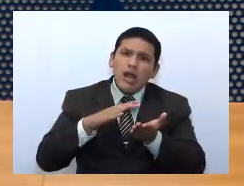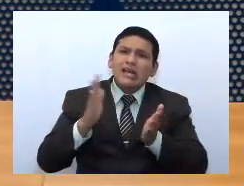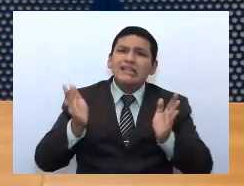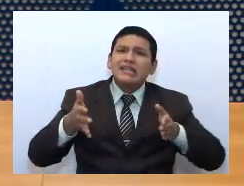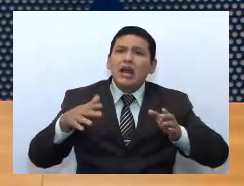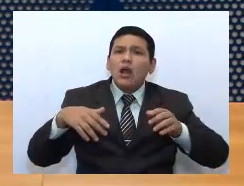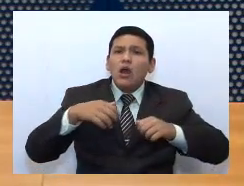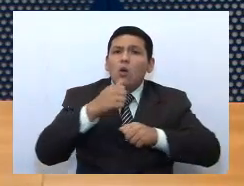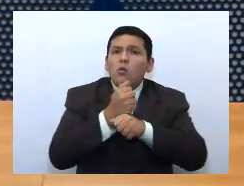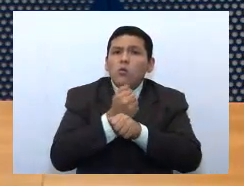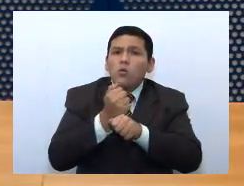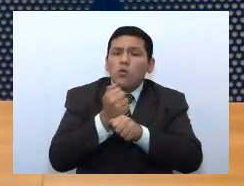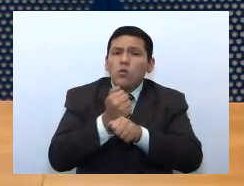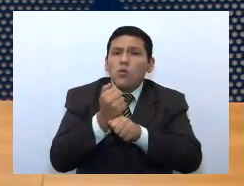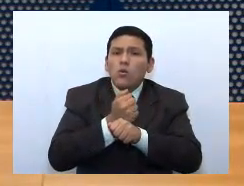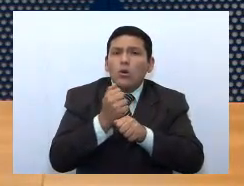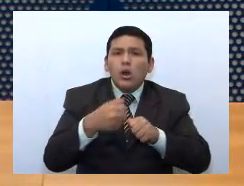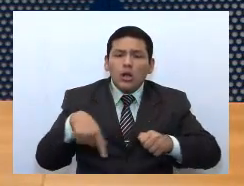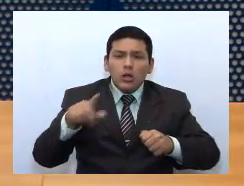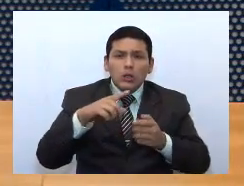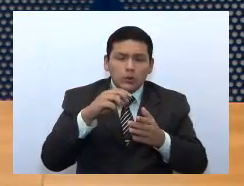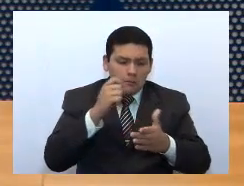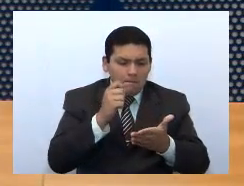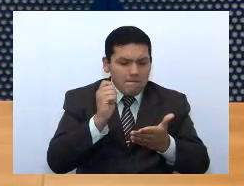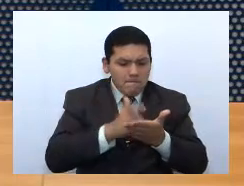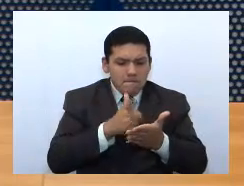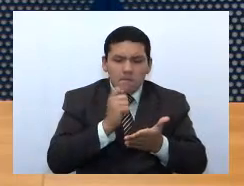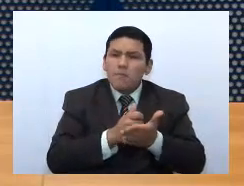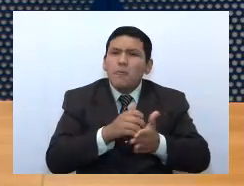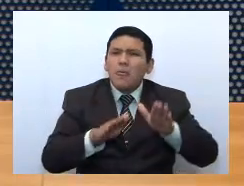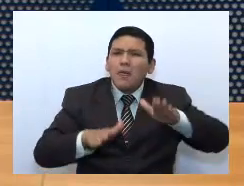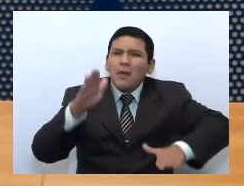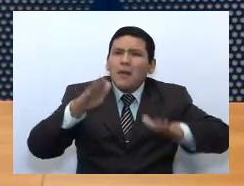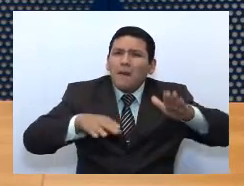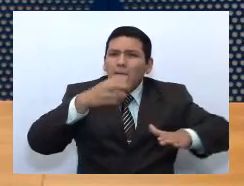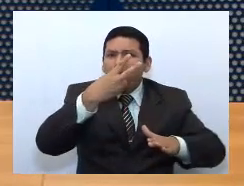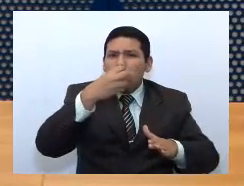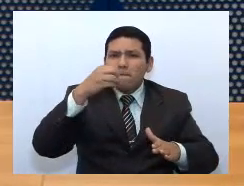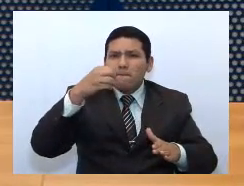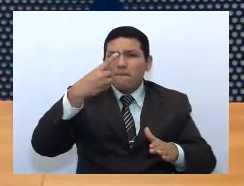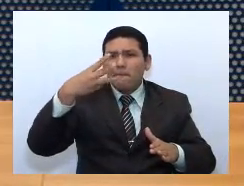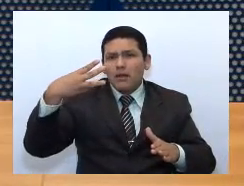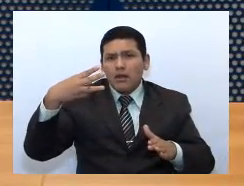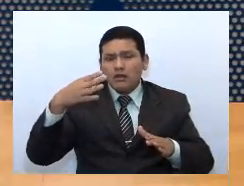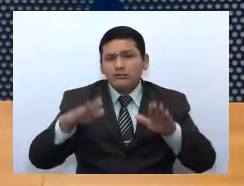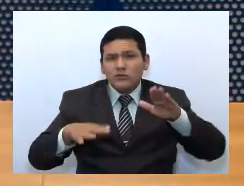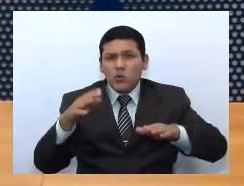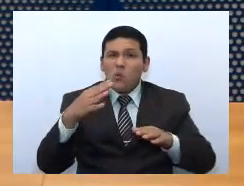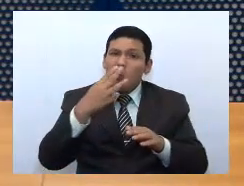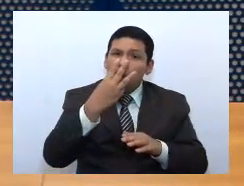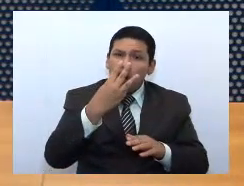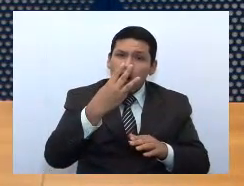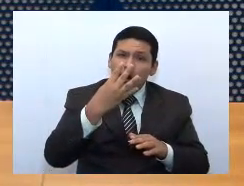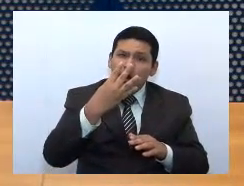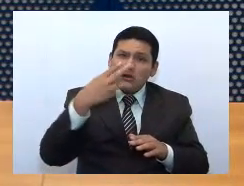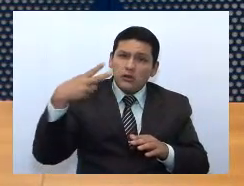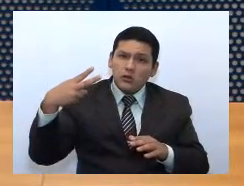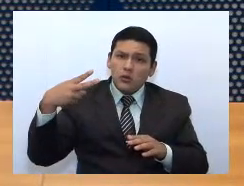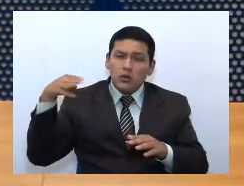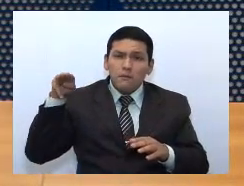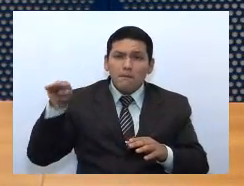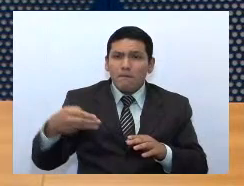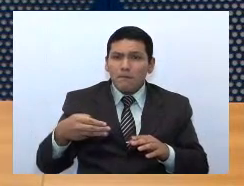contrato de 2013 é 10 milhões e 400 mil reais, sendo que empenhado até agora,